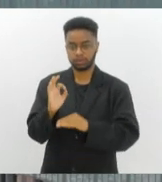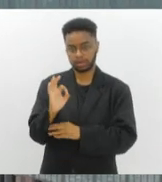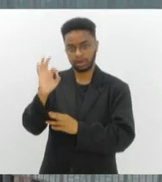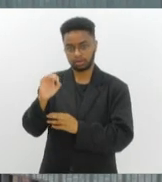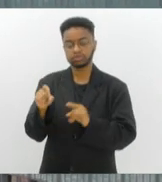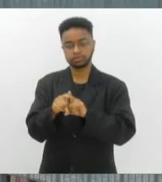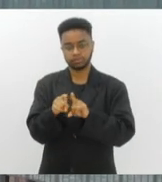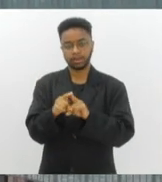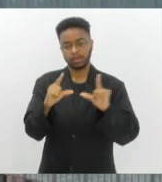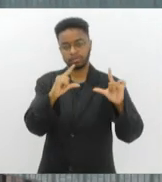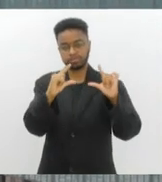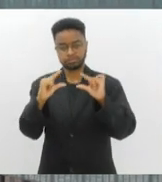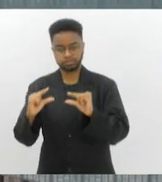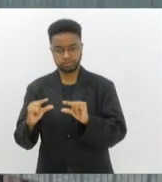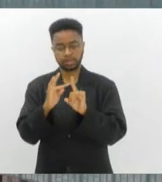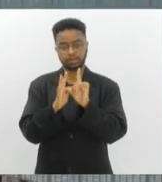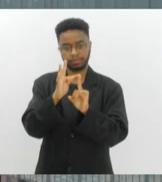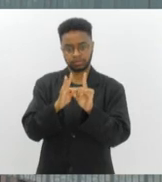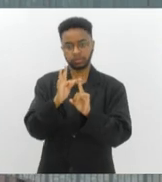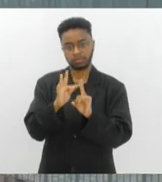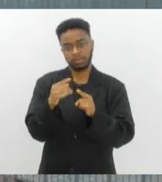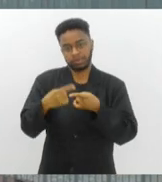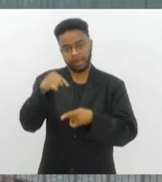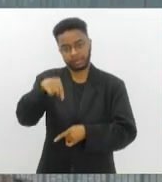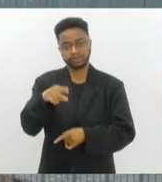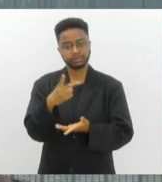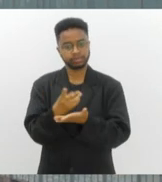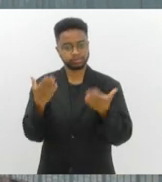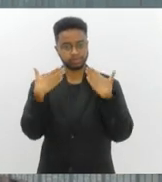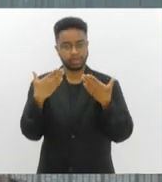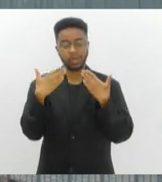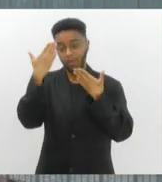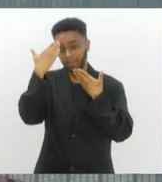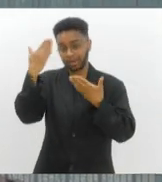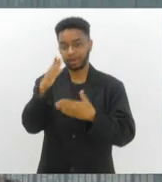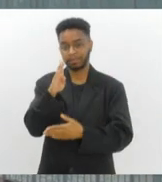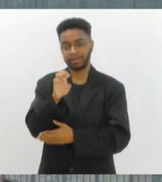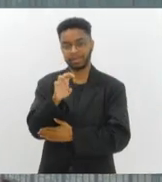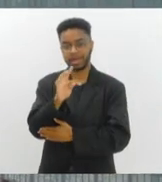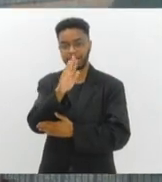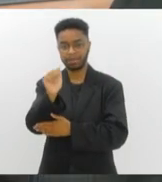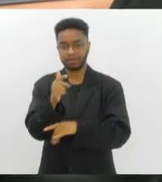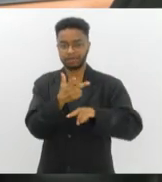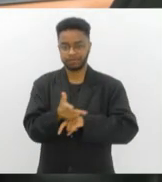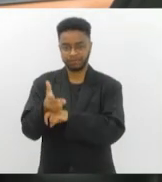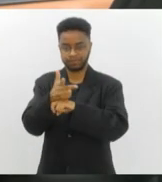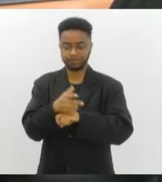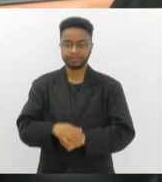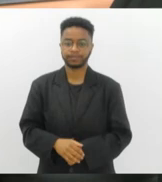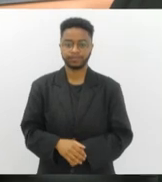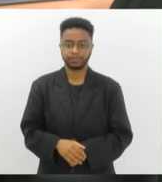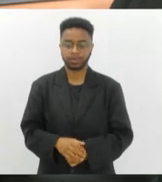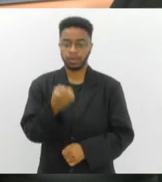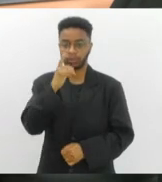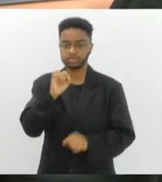temperaturas bem baixas em se tratando aqui de Rio de Janeiro. Obrigado, Beterraba, pelas belas imagens. O